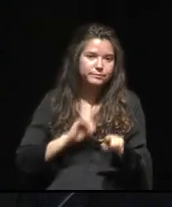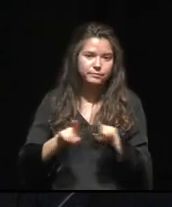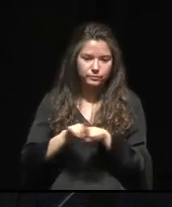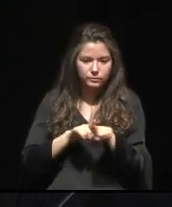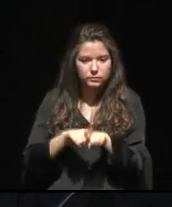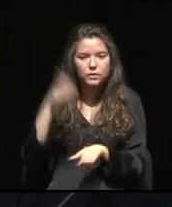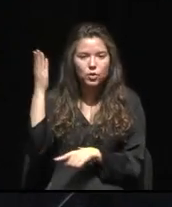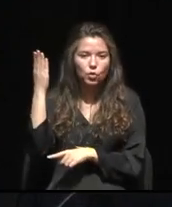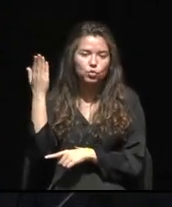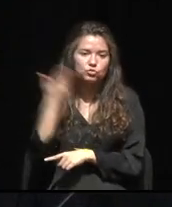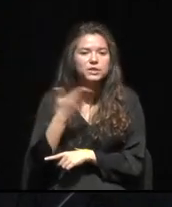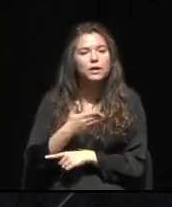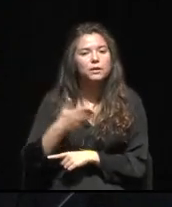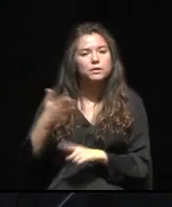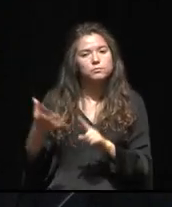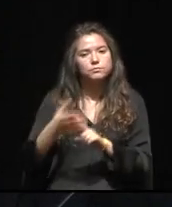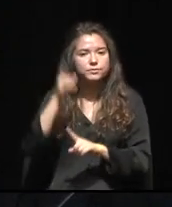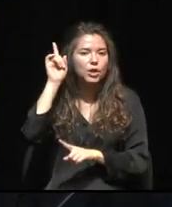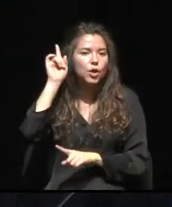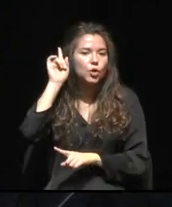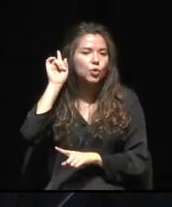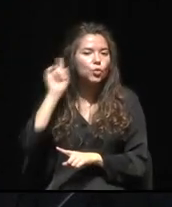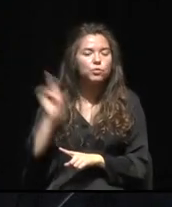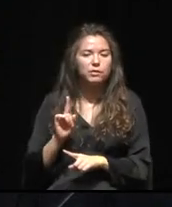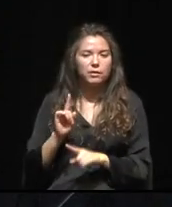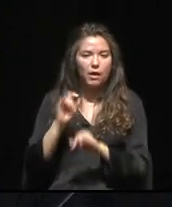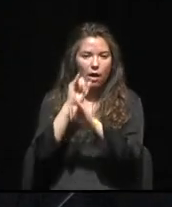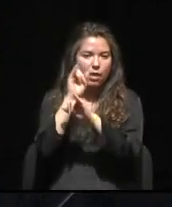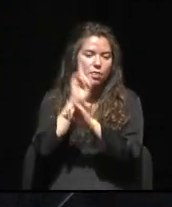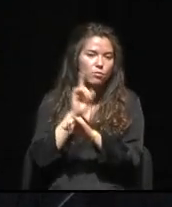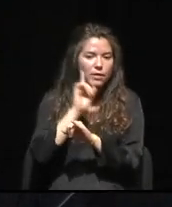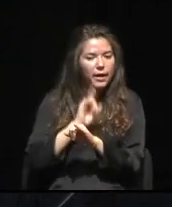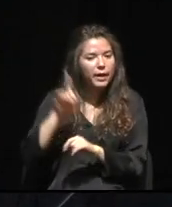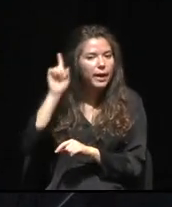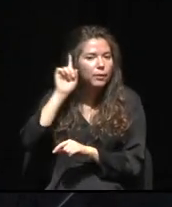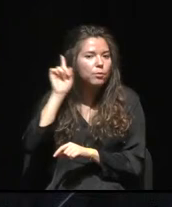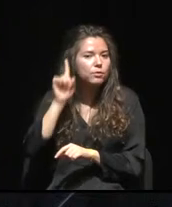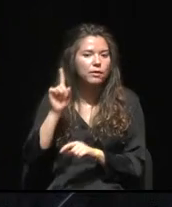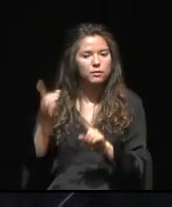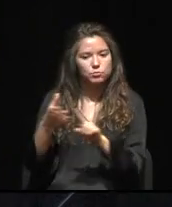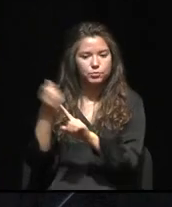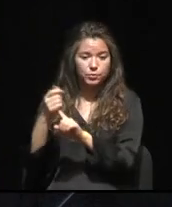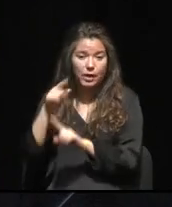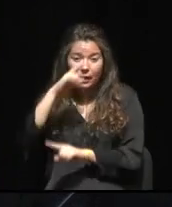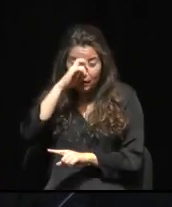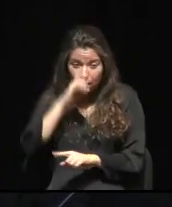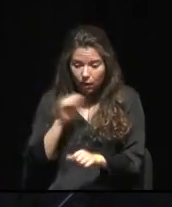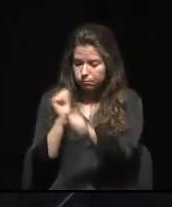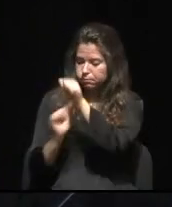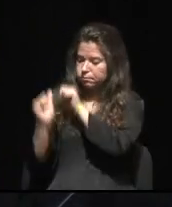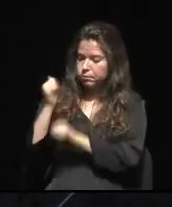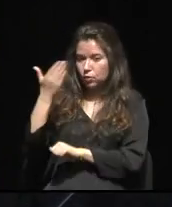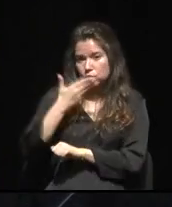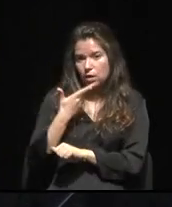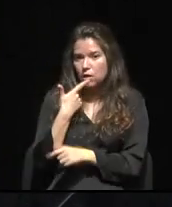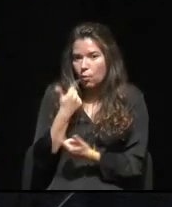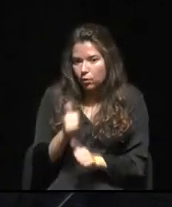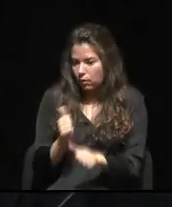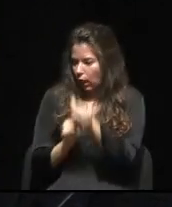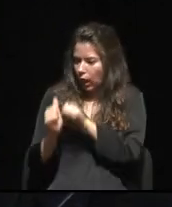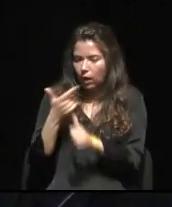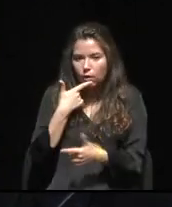conquistados no dia da mulher é também lembrar o que falta fazer para alaar a igualdade de gendro e lembrar que não podemos voltar para trás nos direitos alcançados das